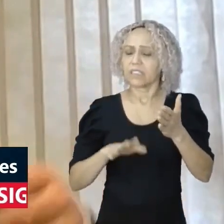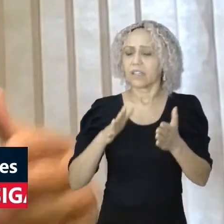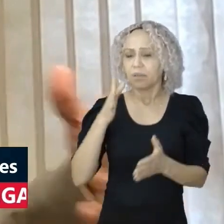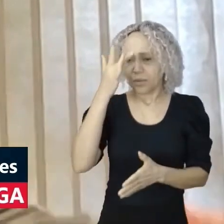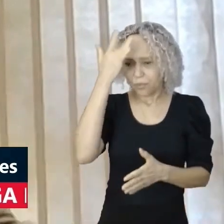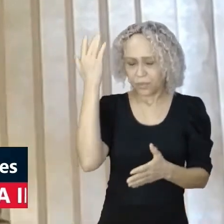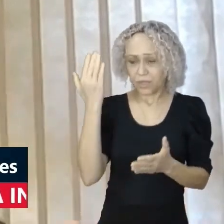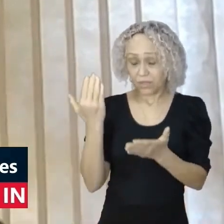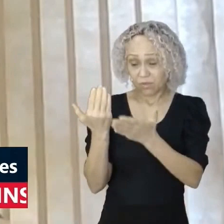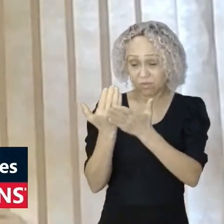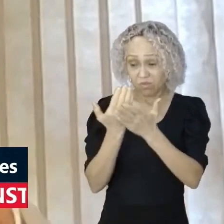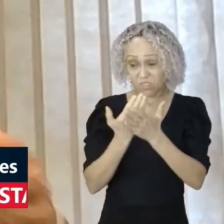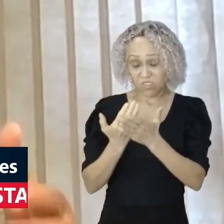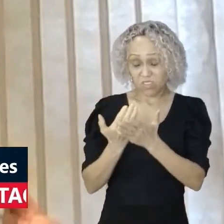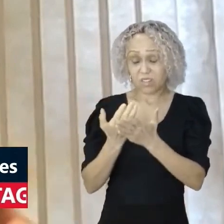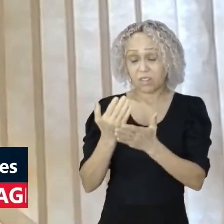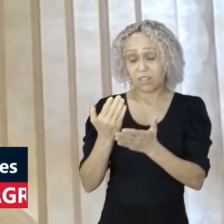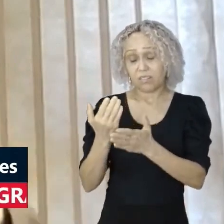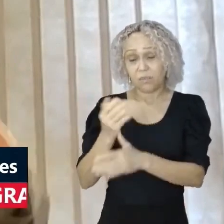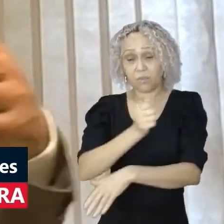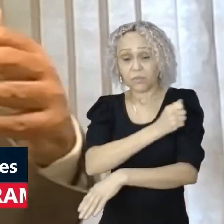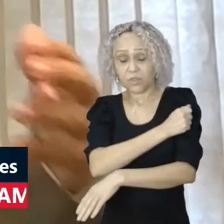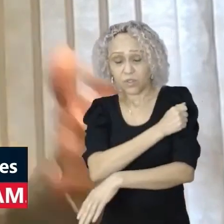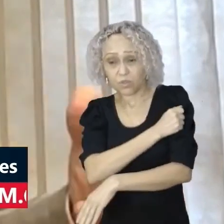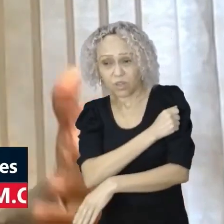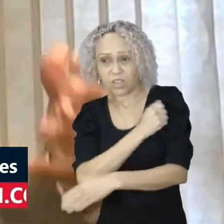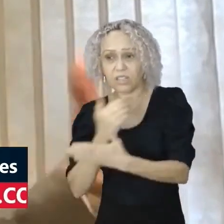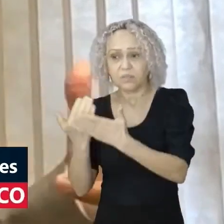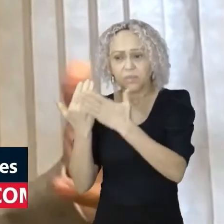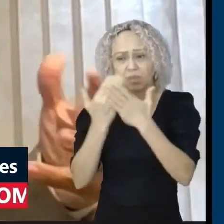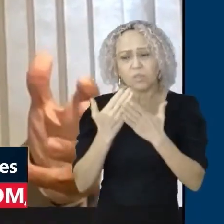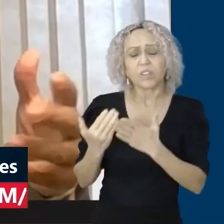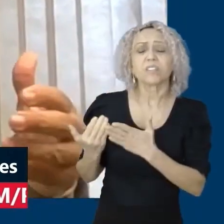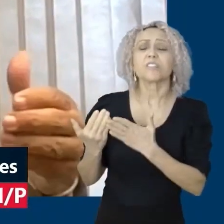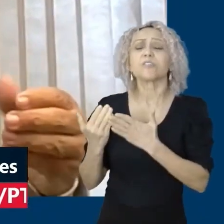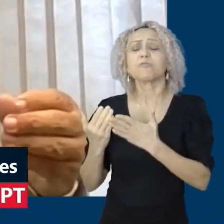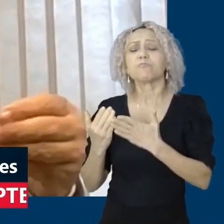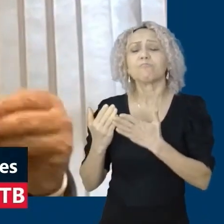acadêmicos, reúna estudantes, enfim, que